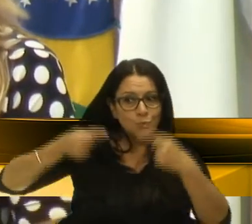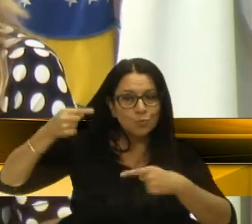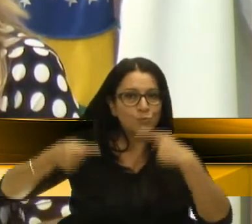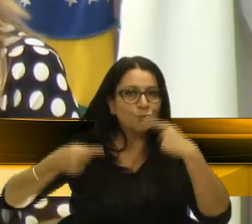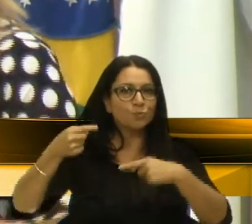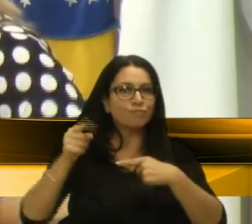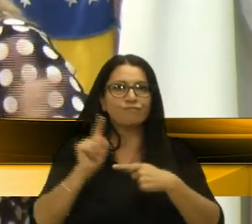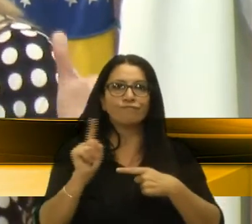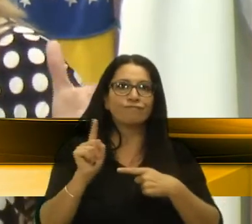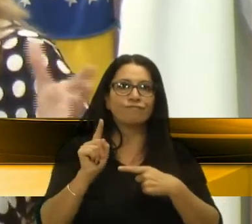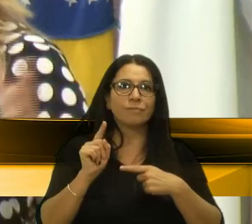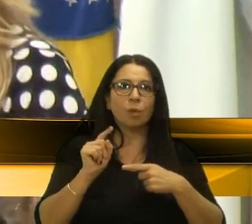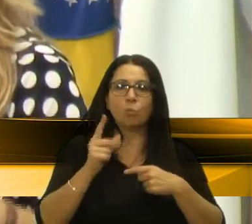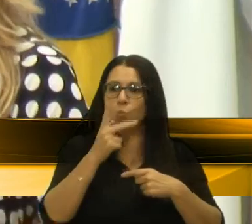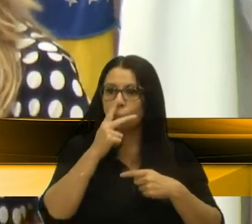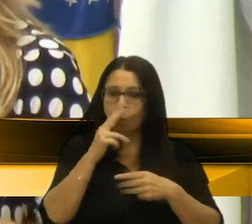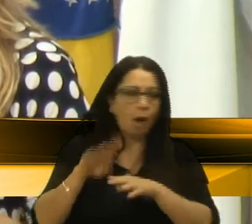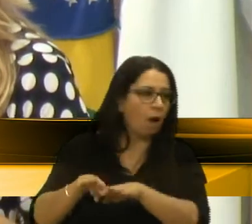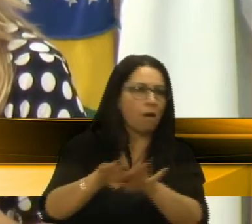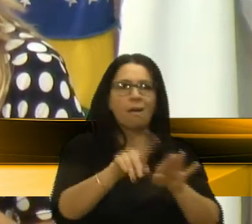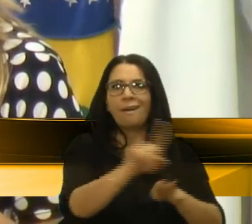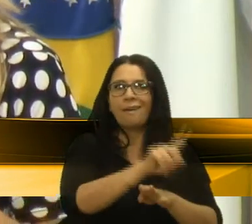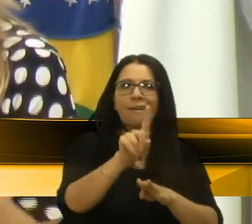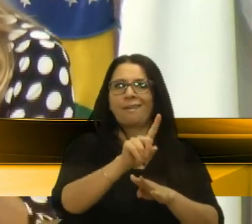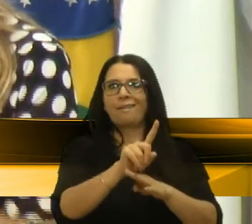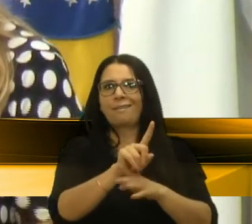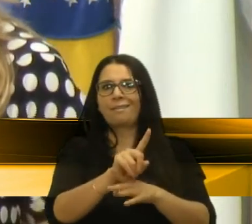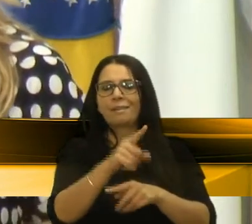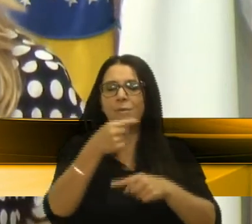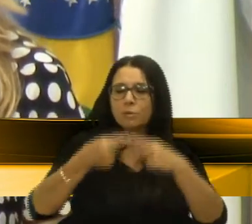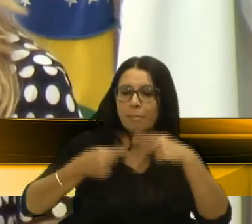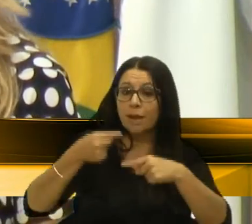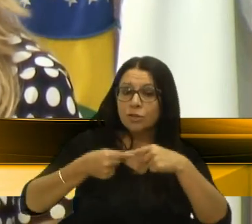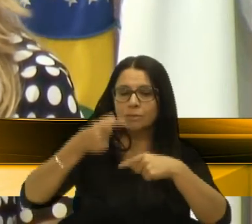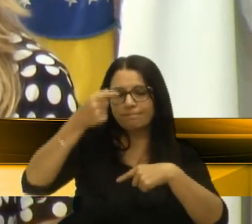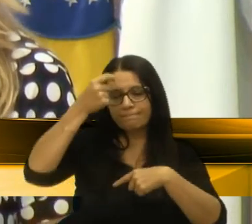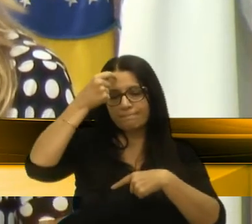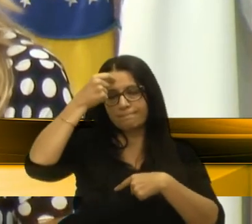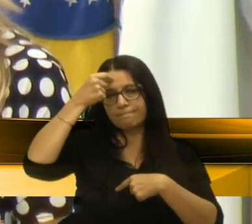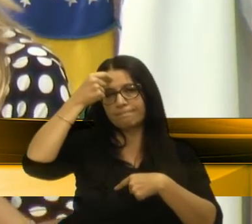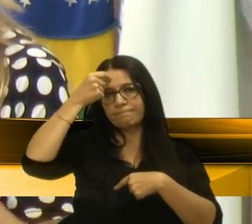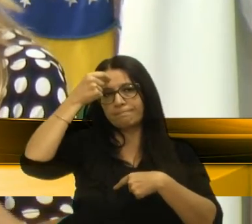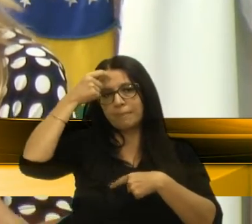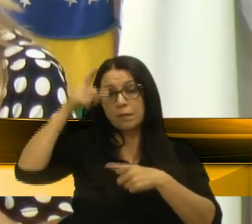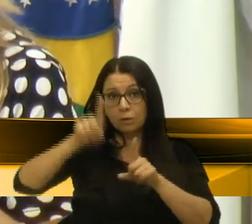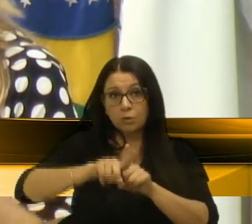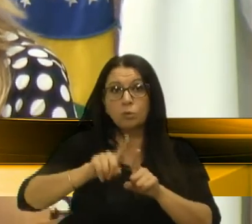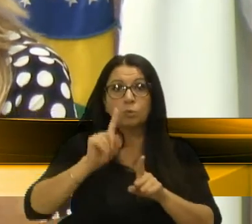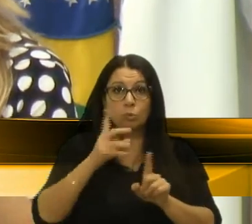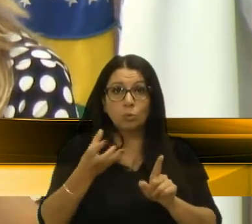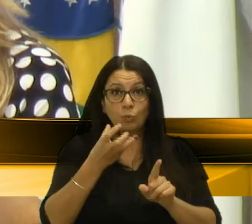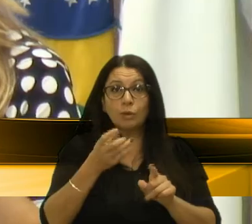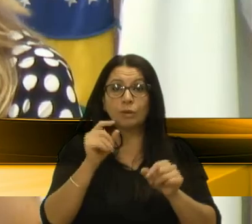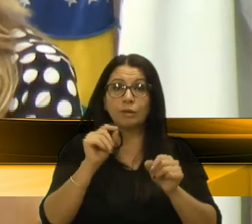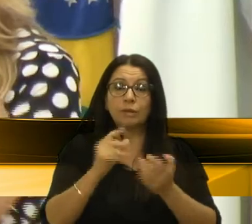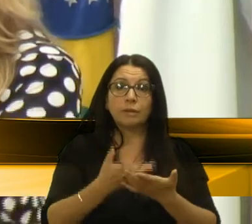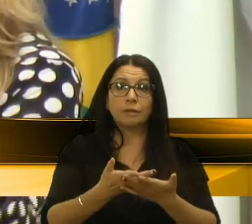não assim polarizado, mas um debate consciente, onde a gente queira o que